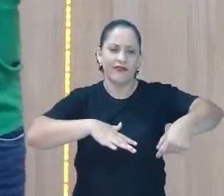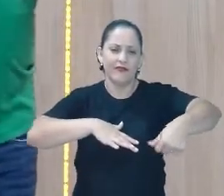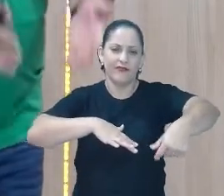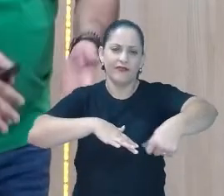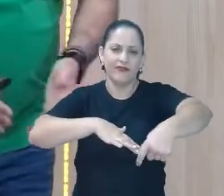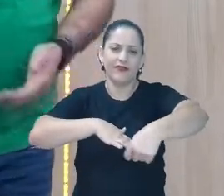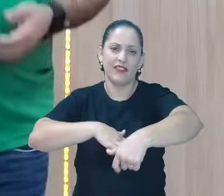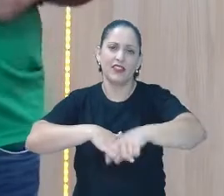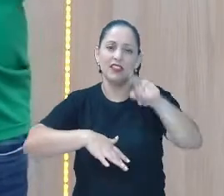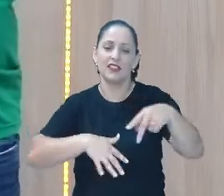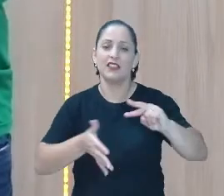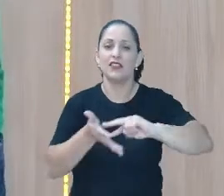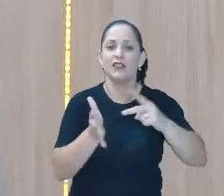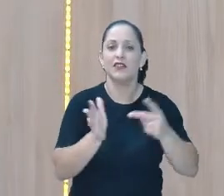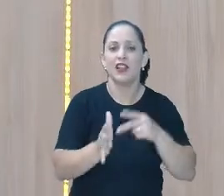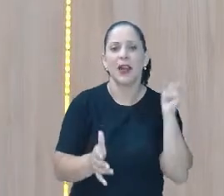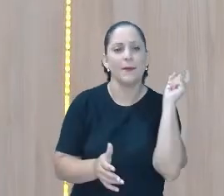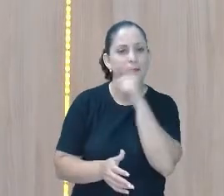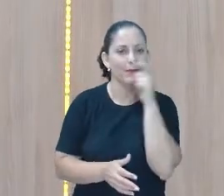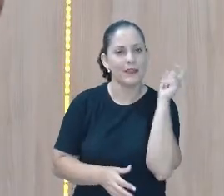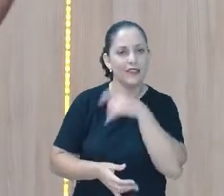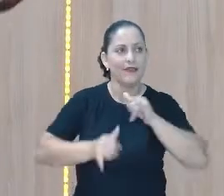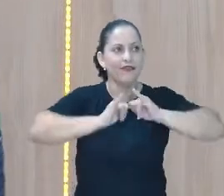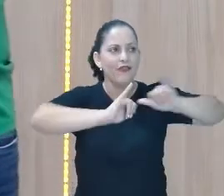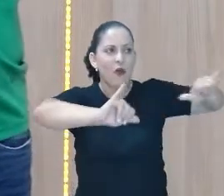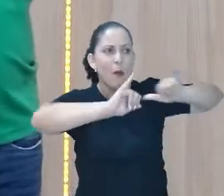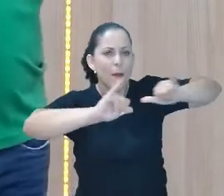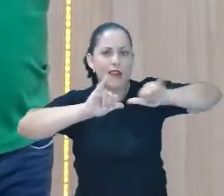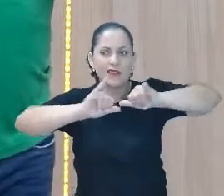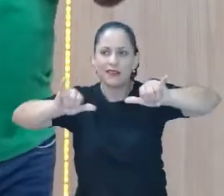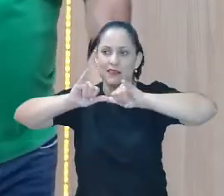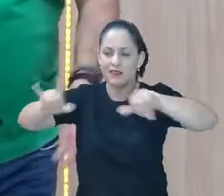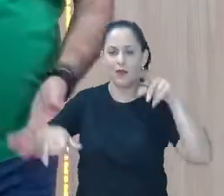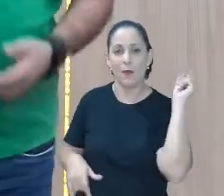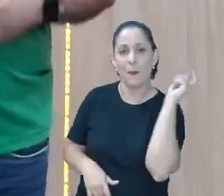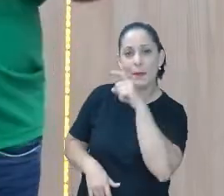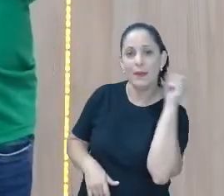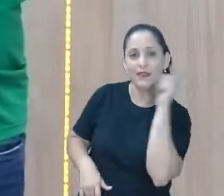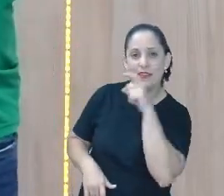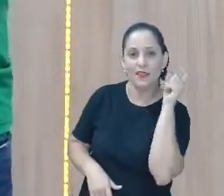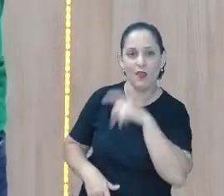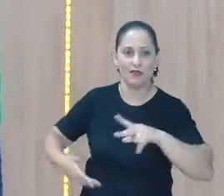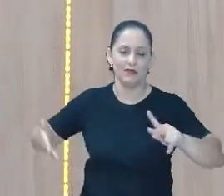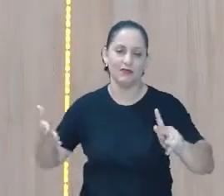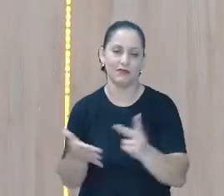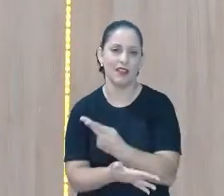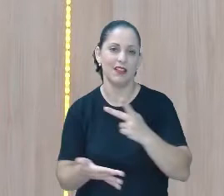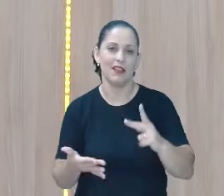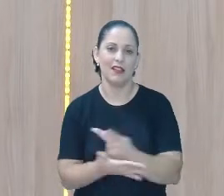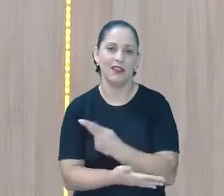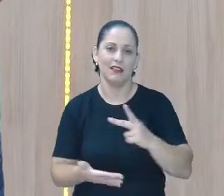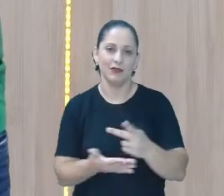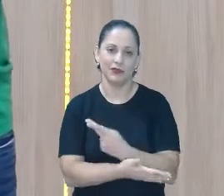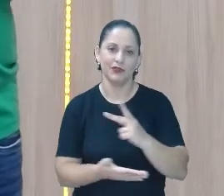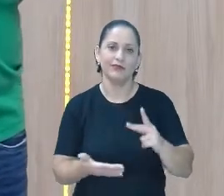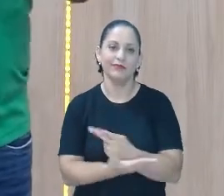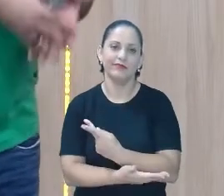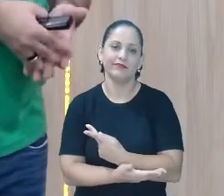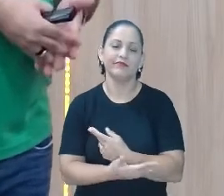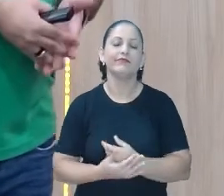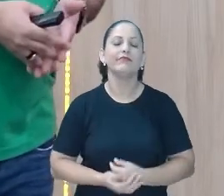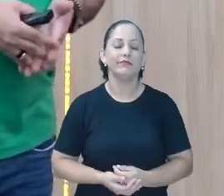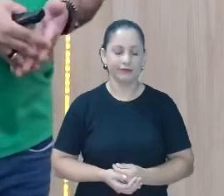em teorias, em mensagens, em reportagens, em notícias que